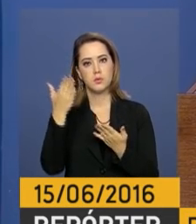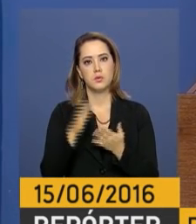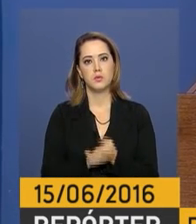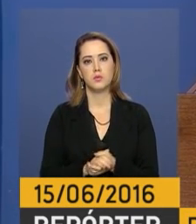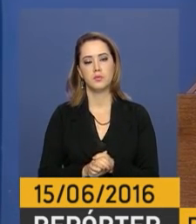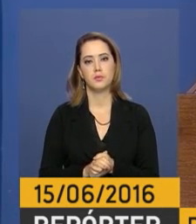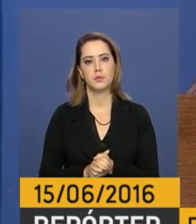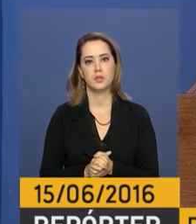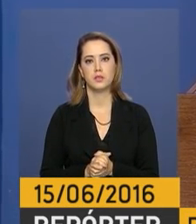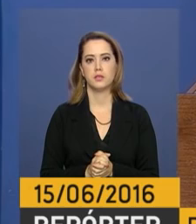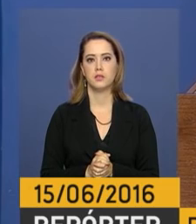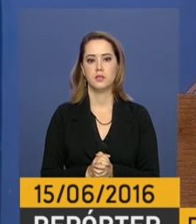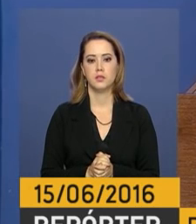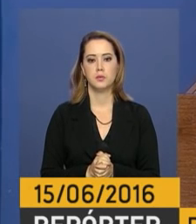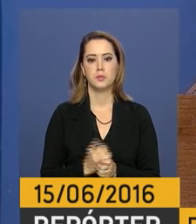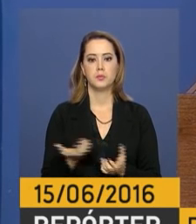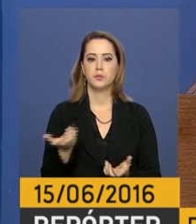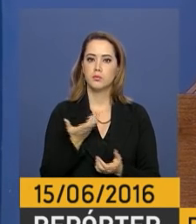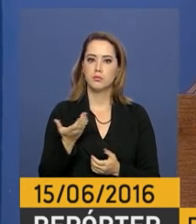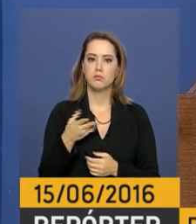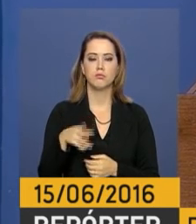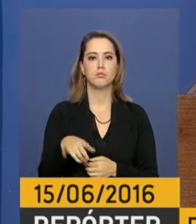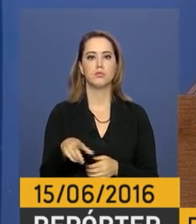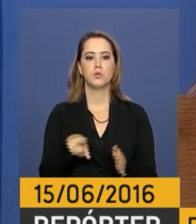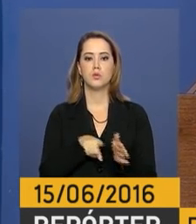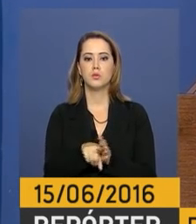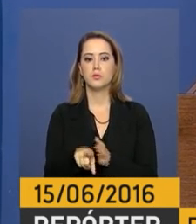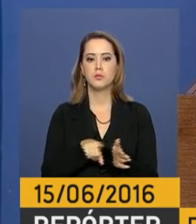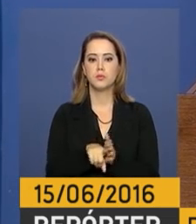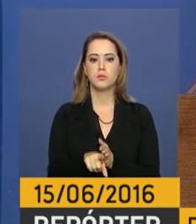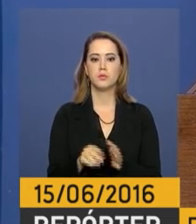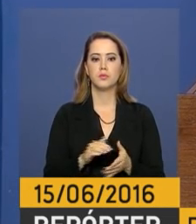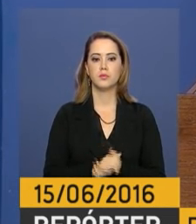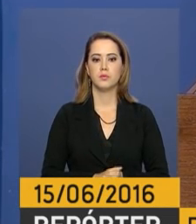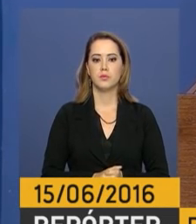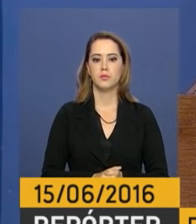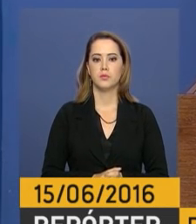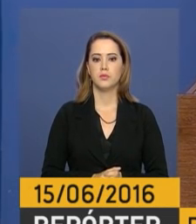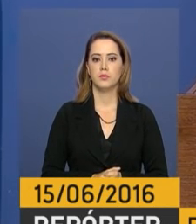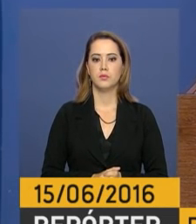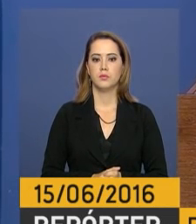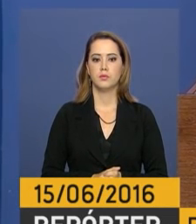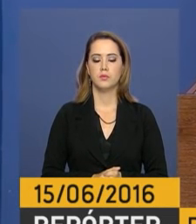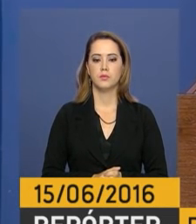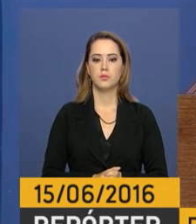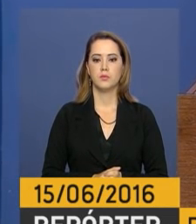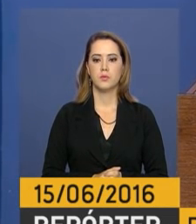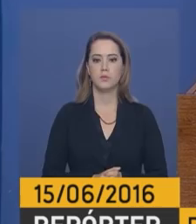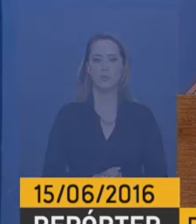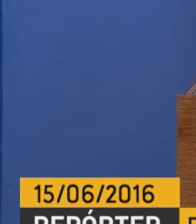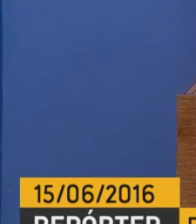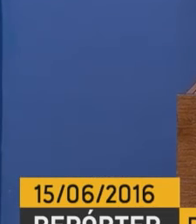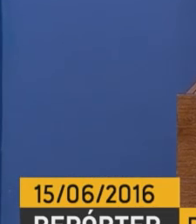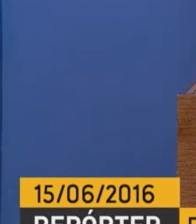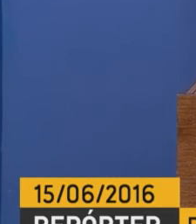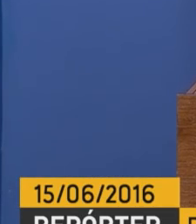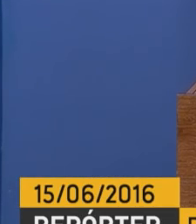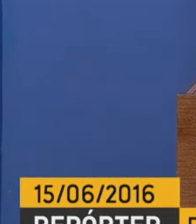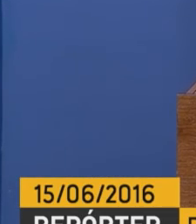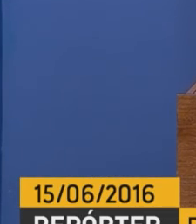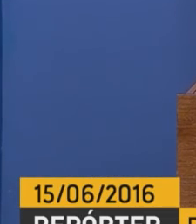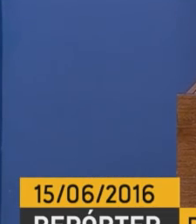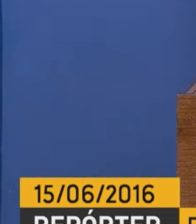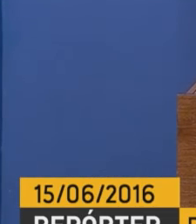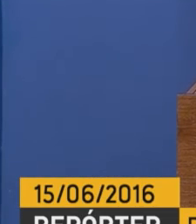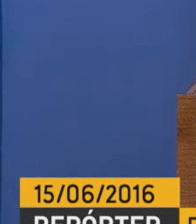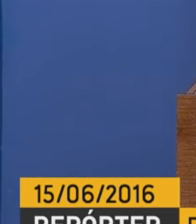agora de eh ouvir perguntas, comentários e etc. Então vamos à Ana